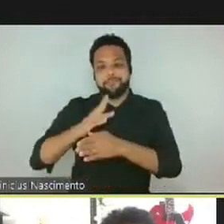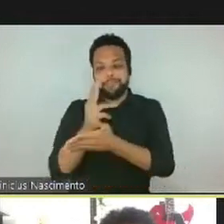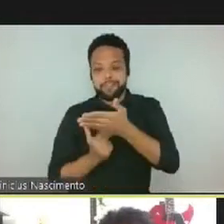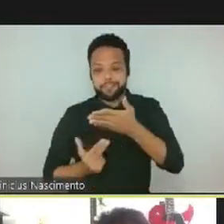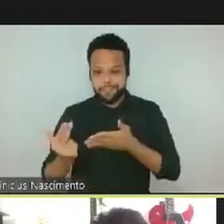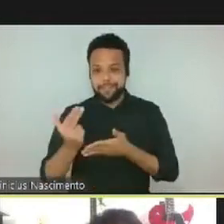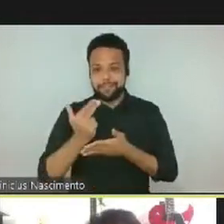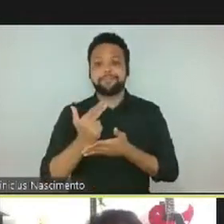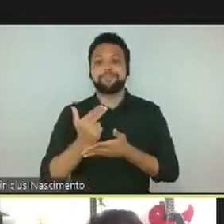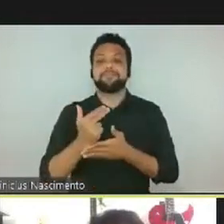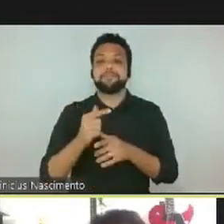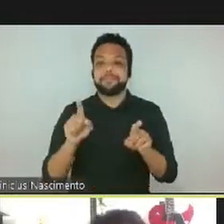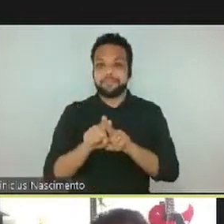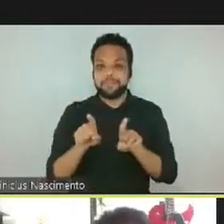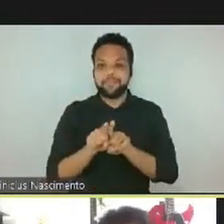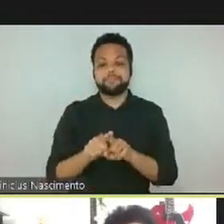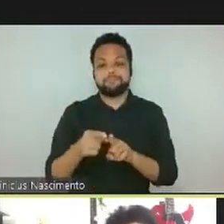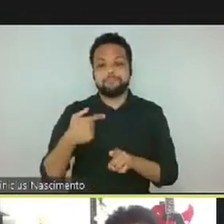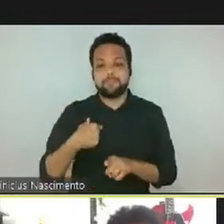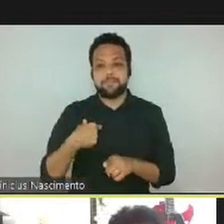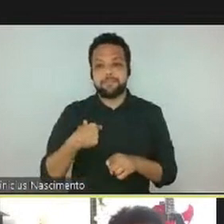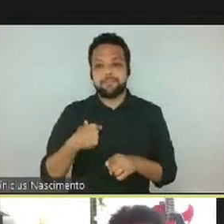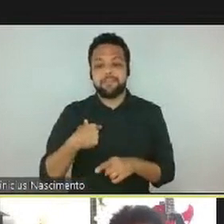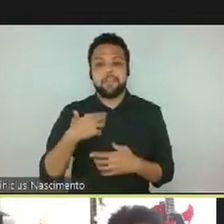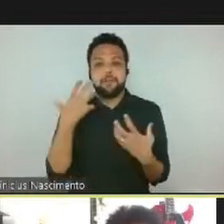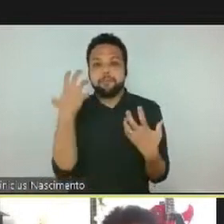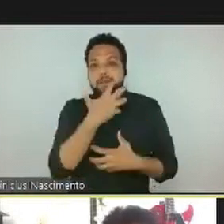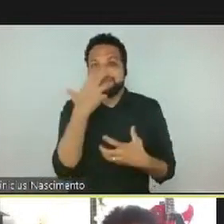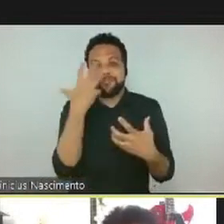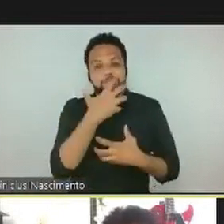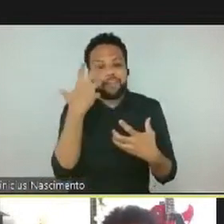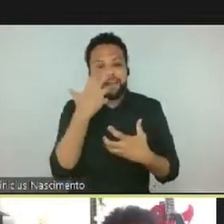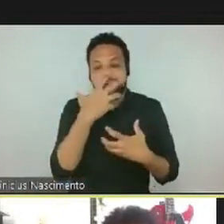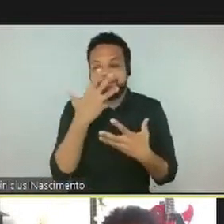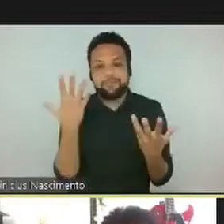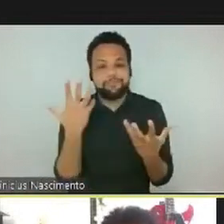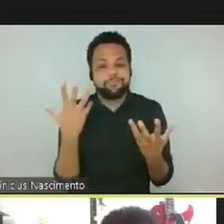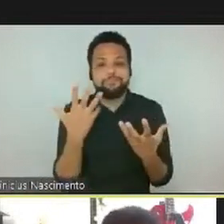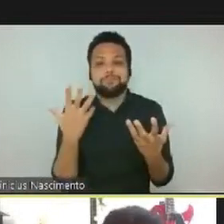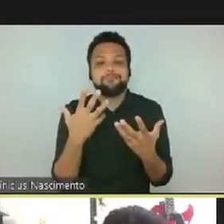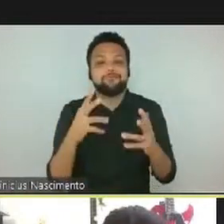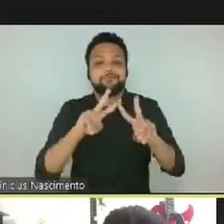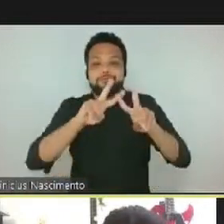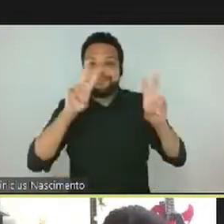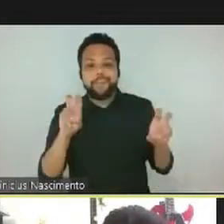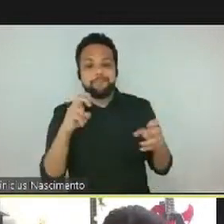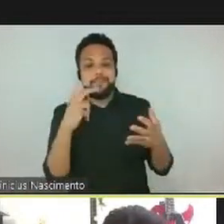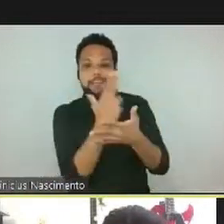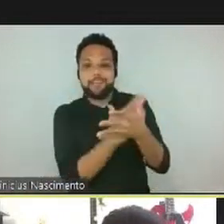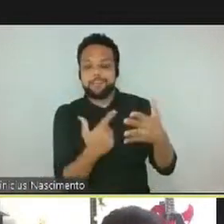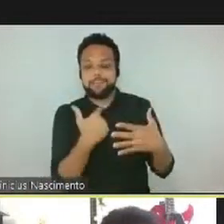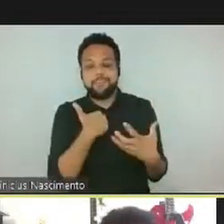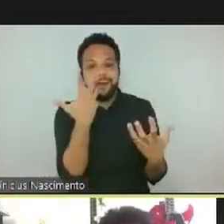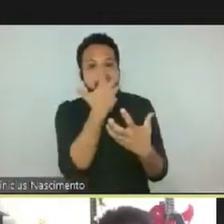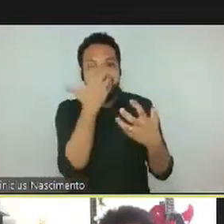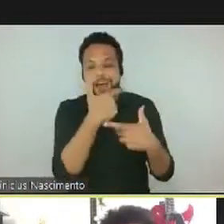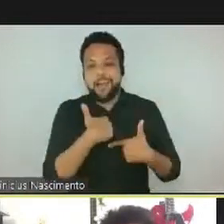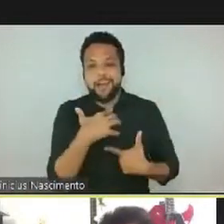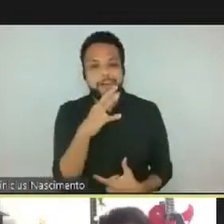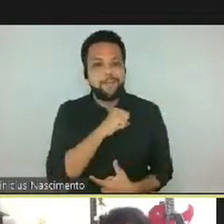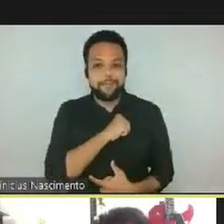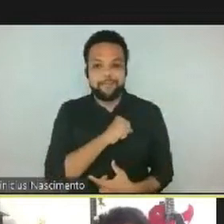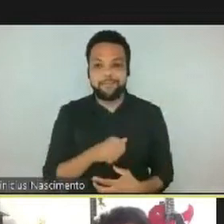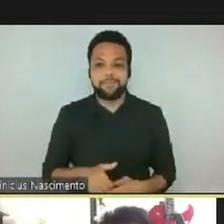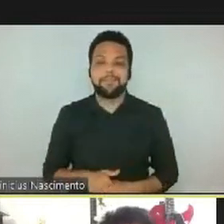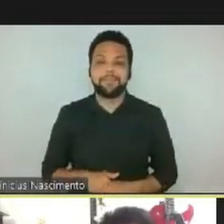sou absolutamente apaixonado por tudo que se relaciona com esse tema. E